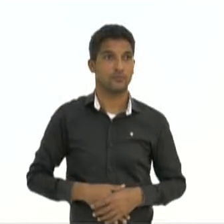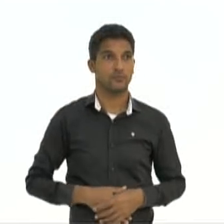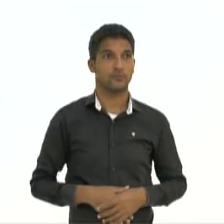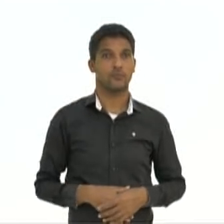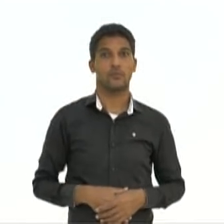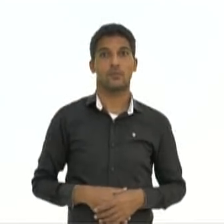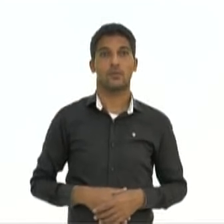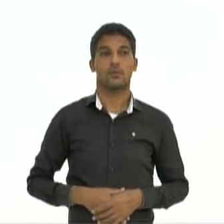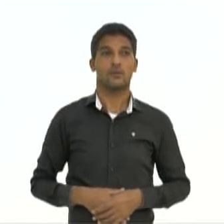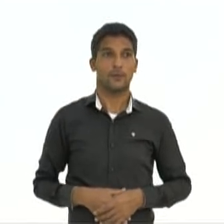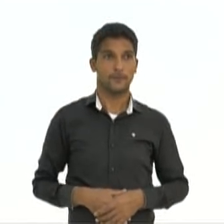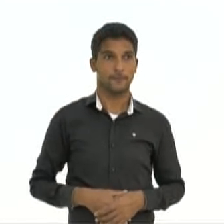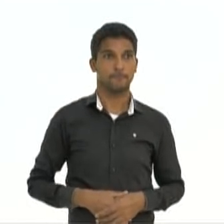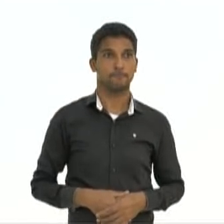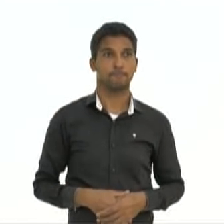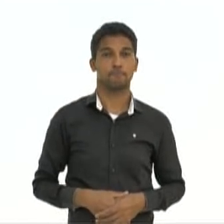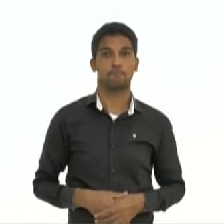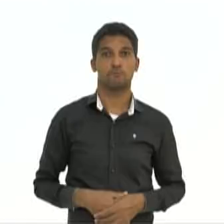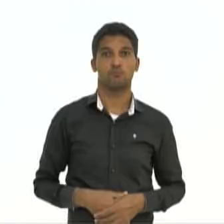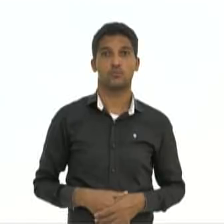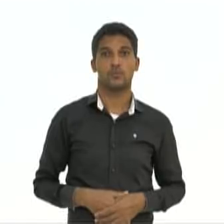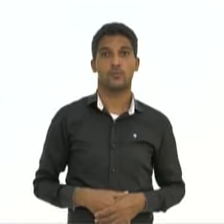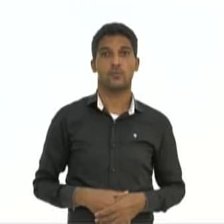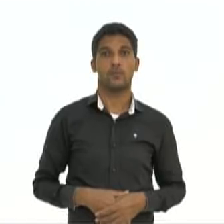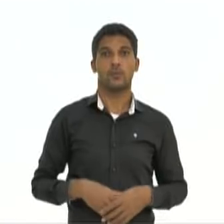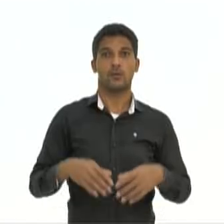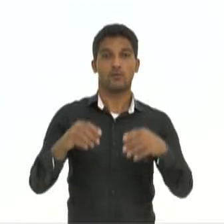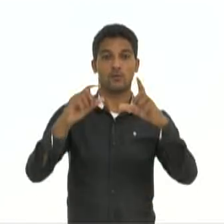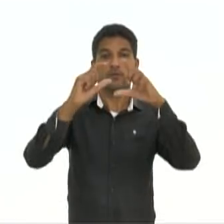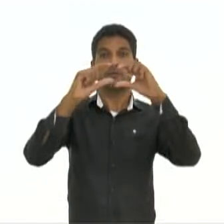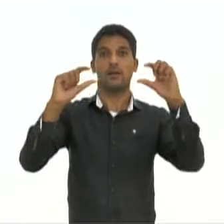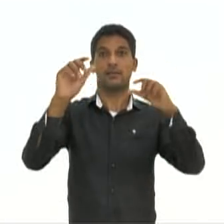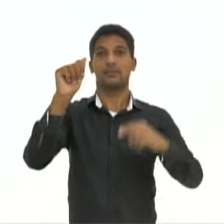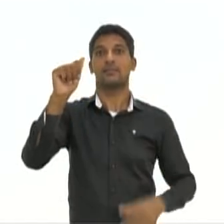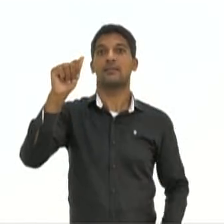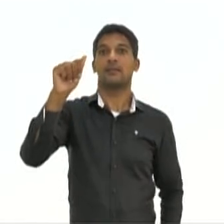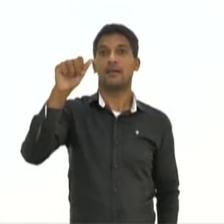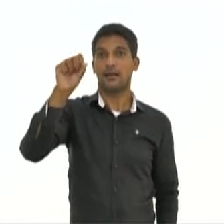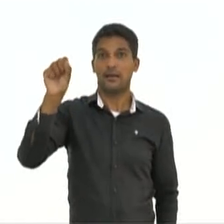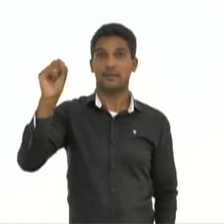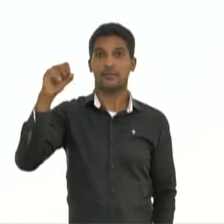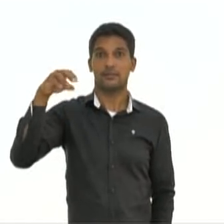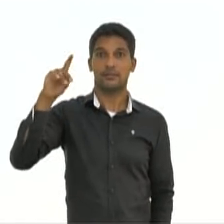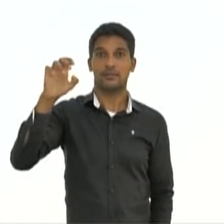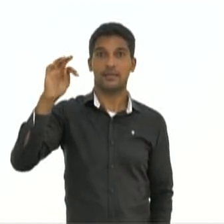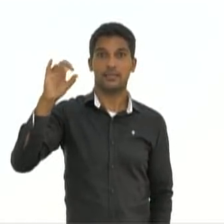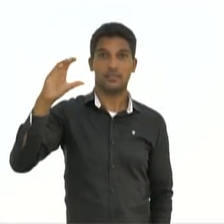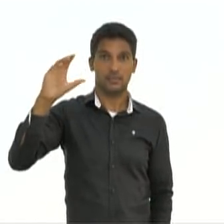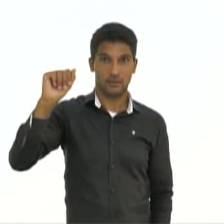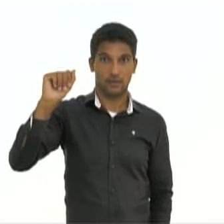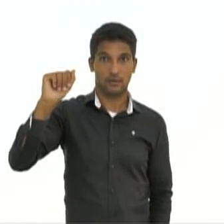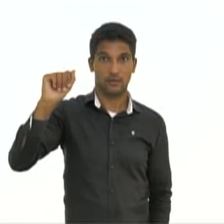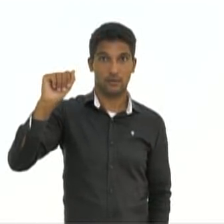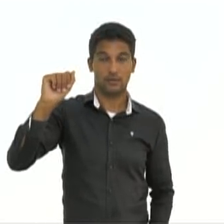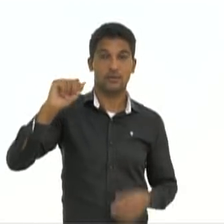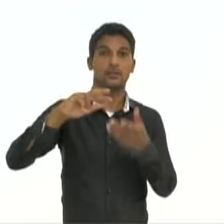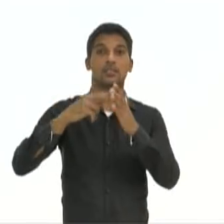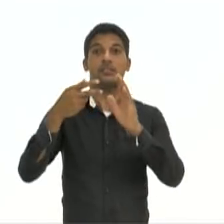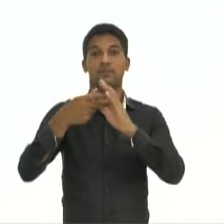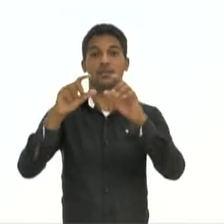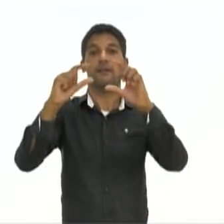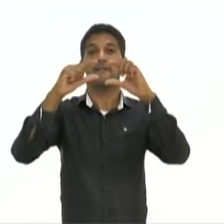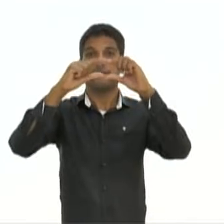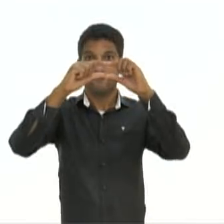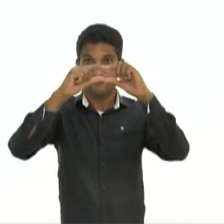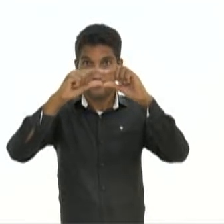oração assindética, né? Sem conjunção, né? Então, assindética. E no final, quando a gente acrescenta o ezinho, aí é sindética,